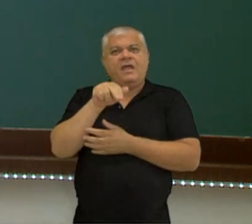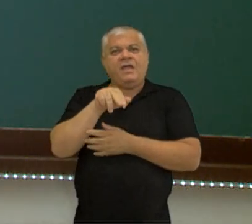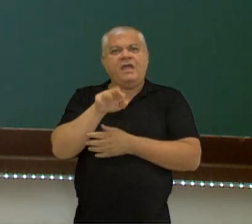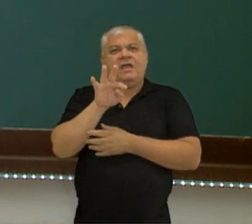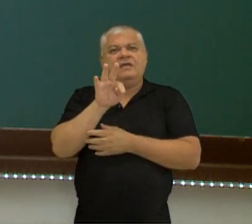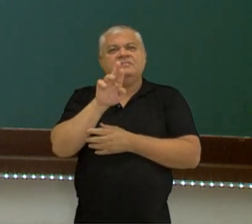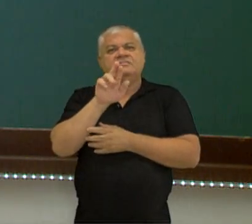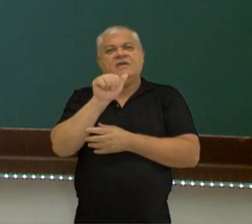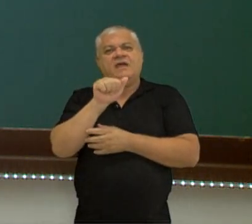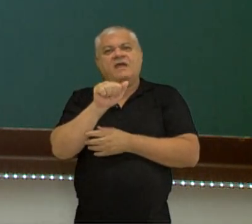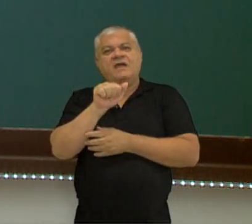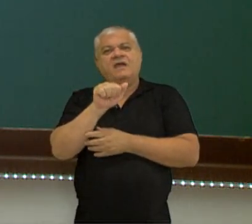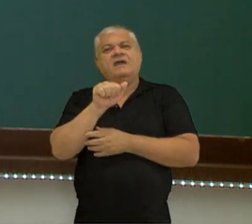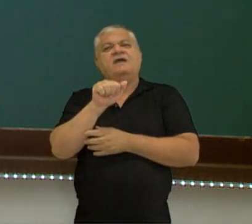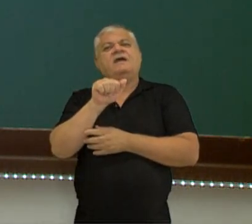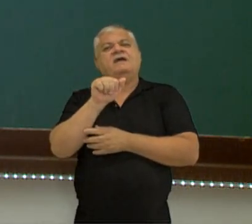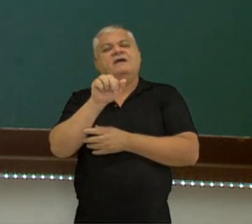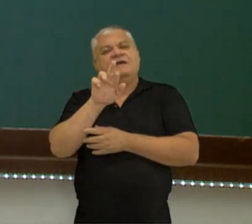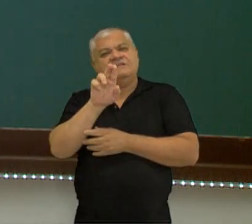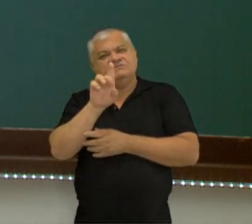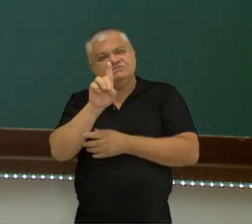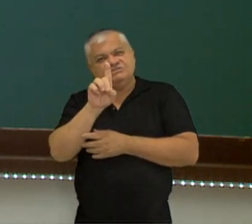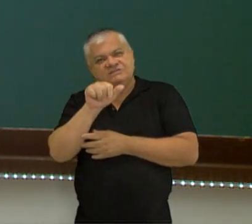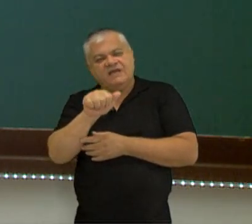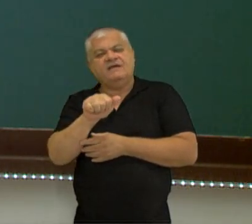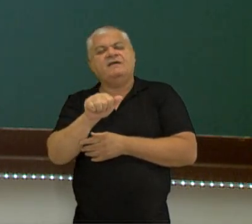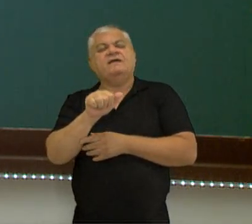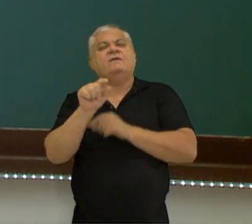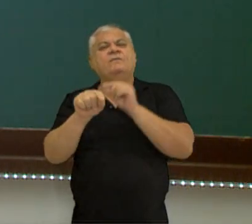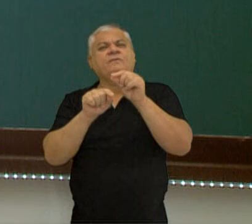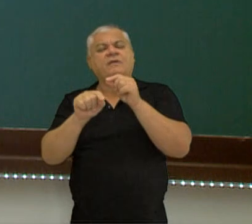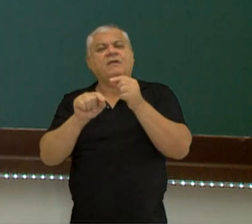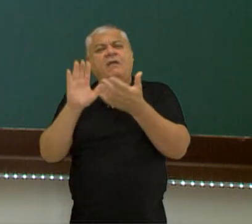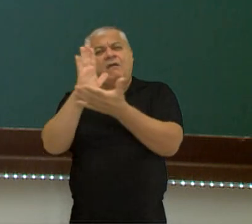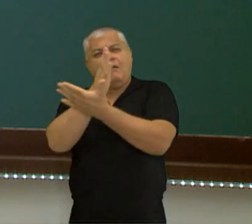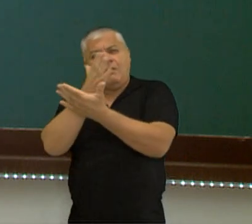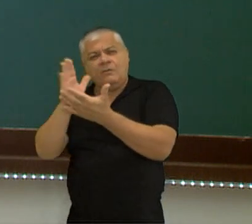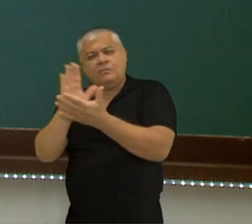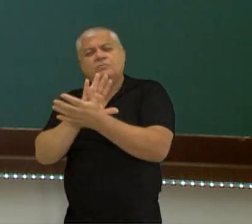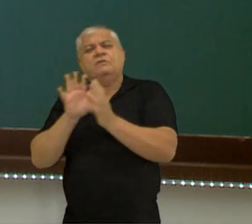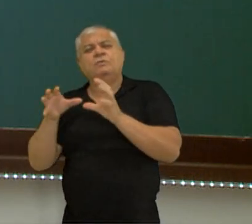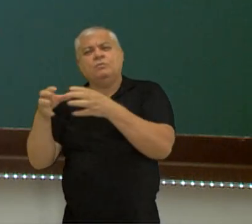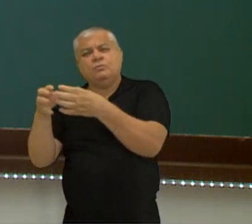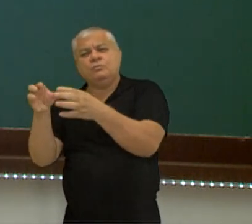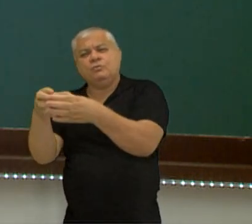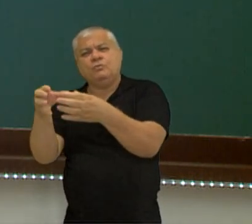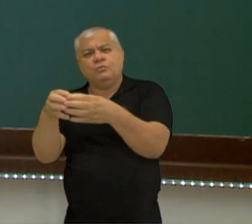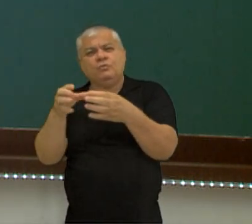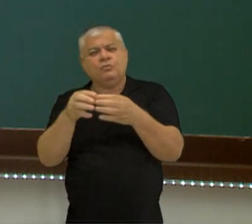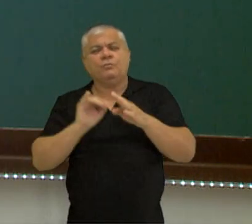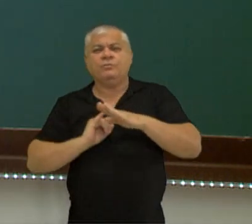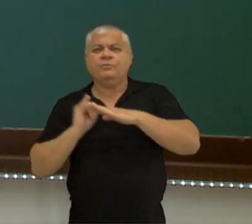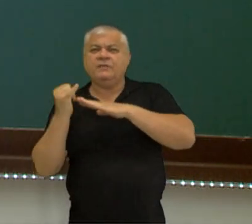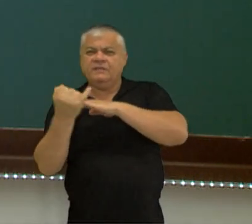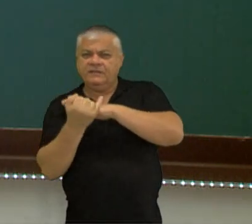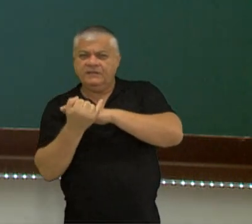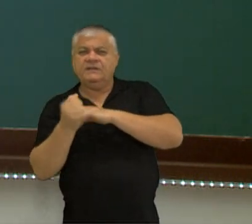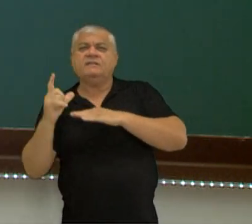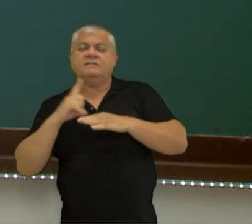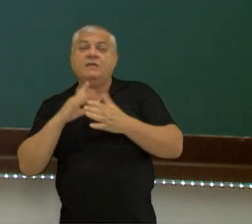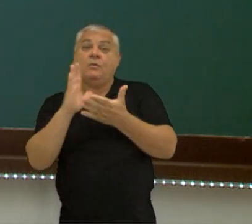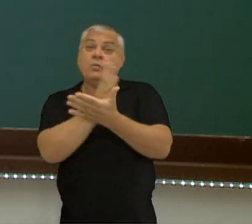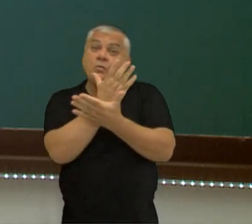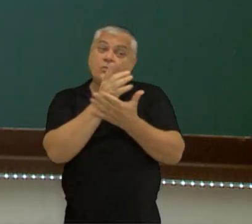a divisão dos continentes. Alguns deles são formados por conjuntos maiores de ilhas, outros